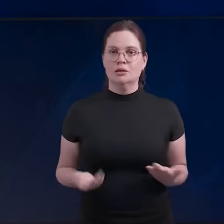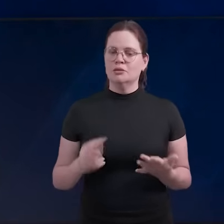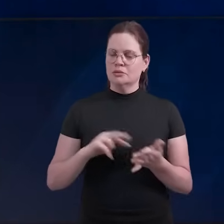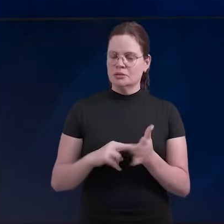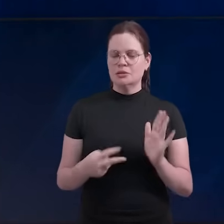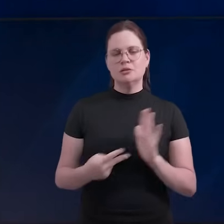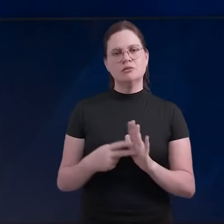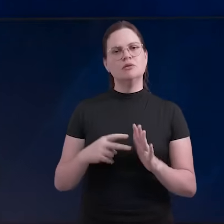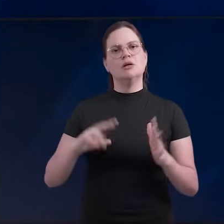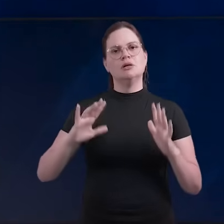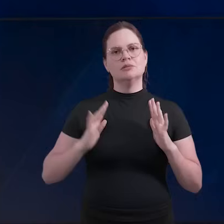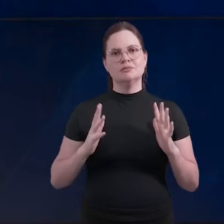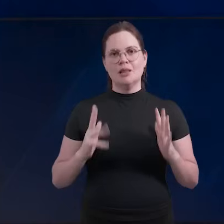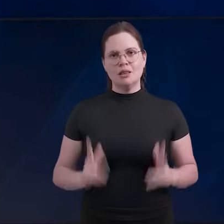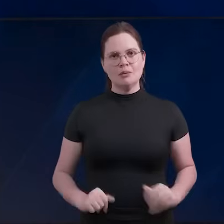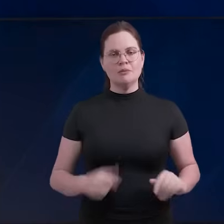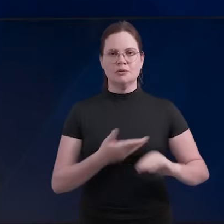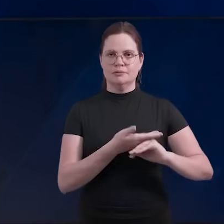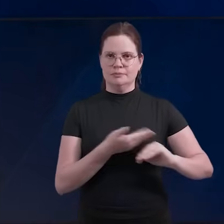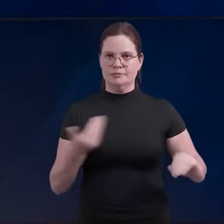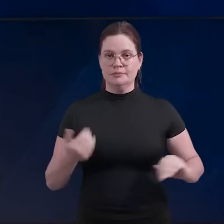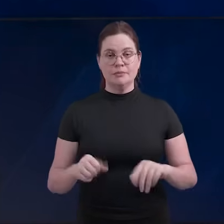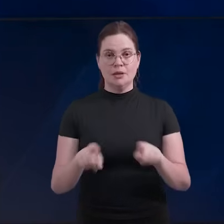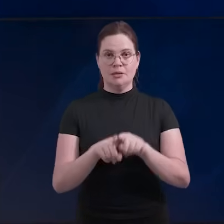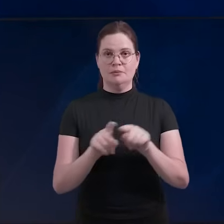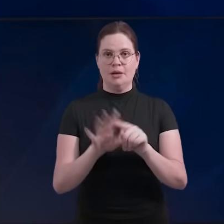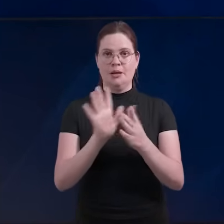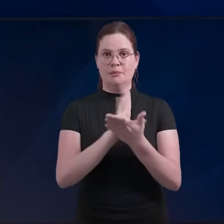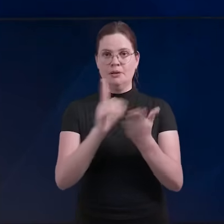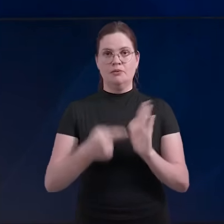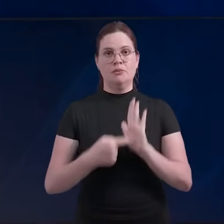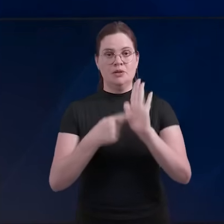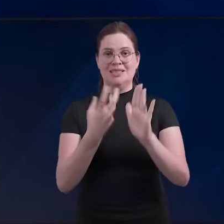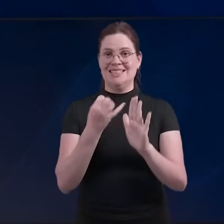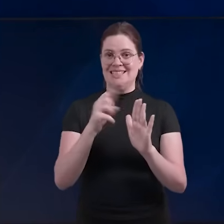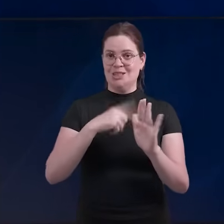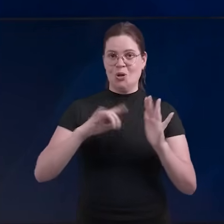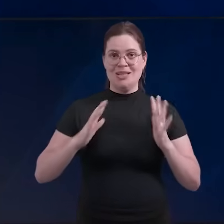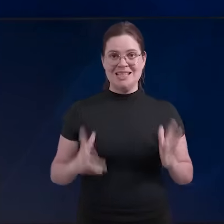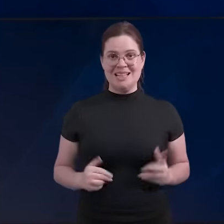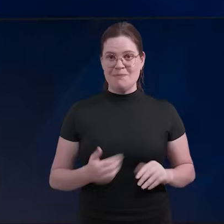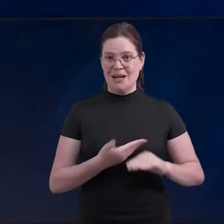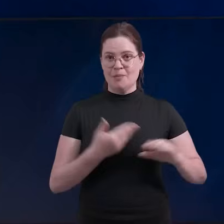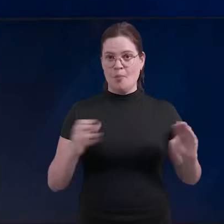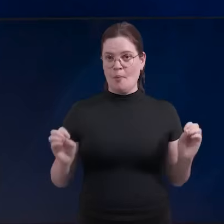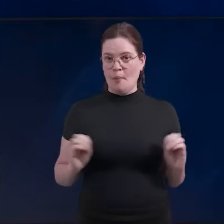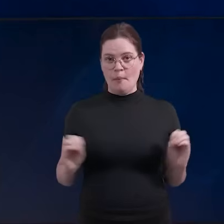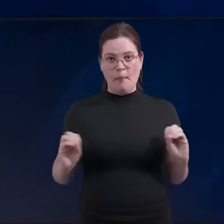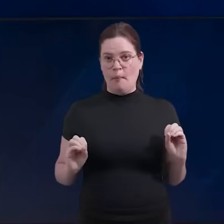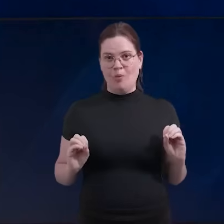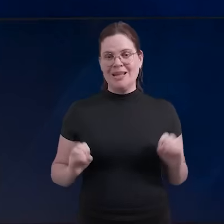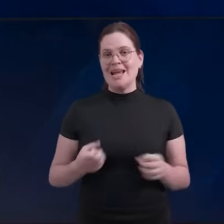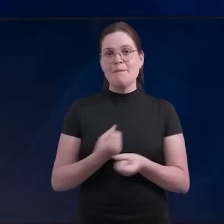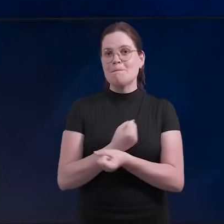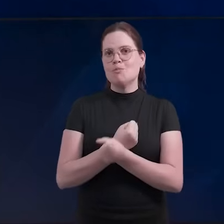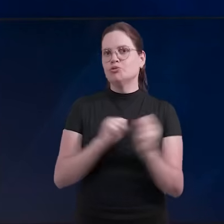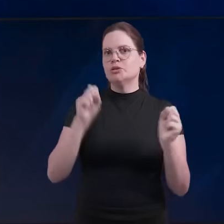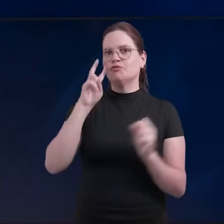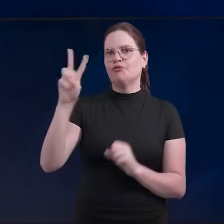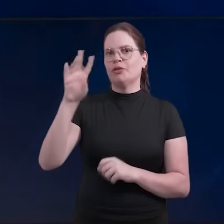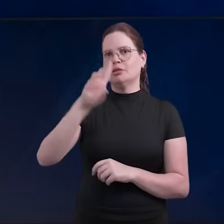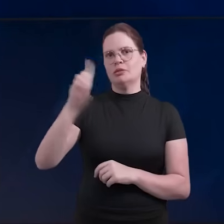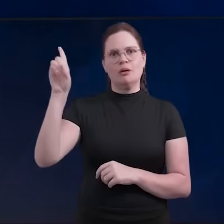o que é santificação. E não se esqueça de que a Bíblia diz o seguinte, que sem santificação ninguém verá a Deus,